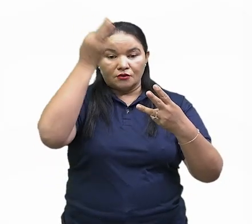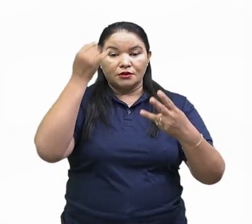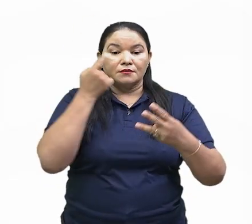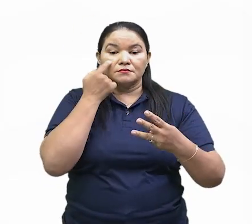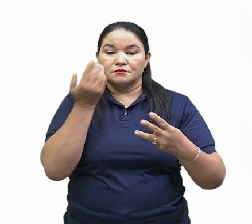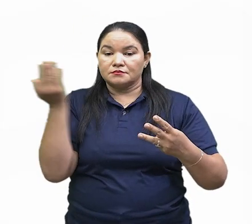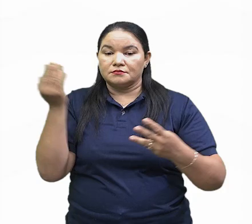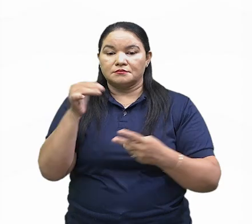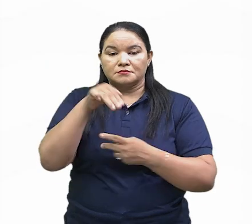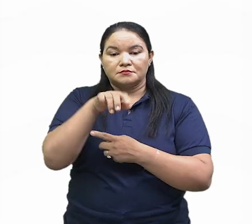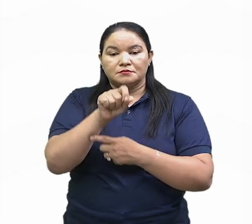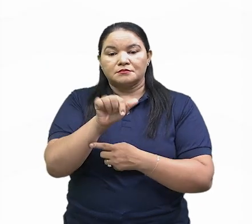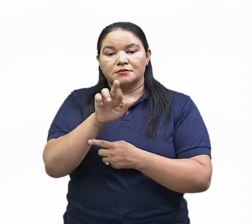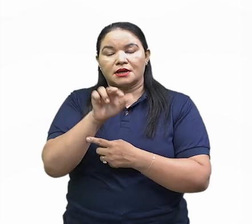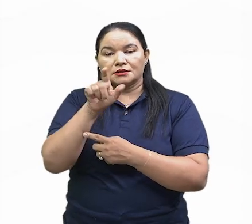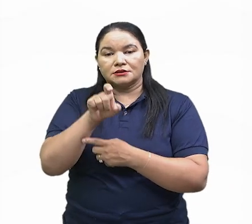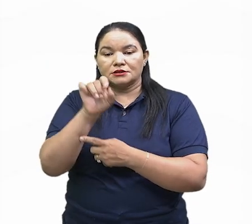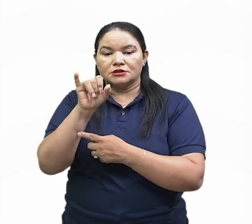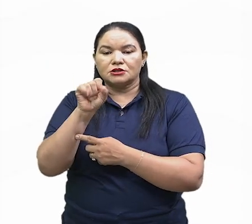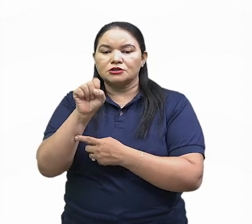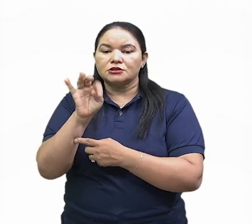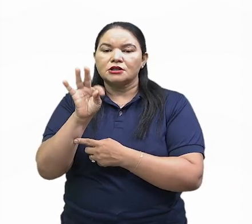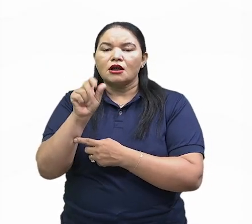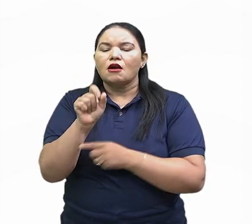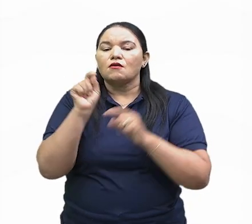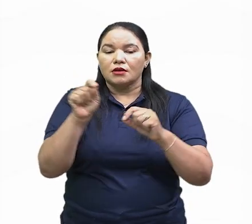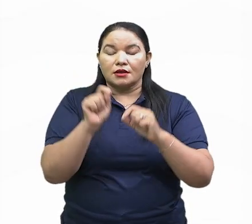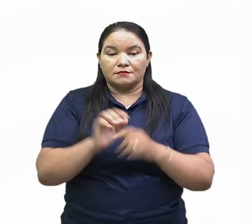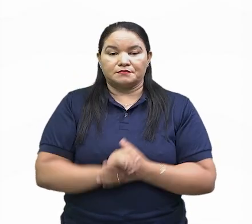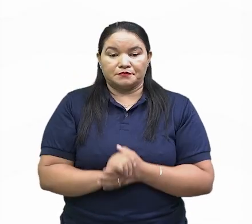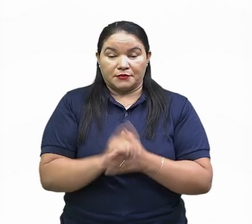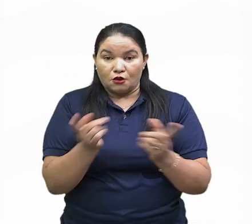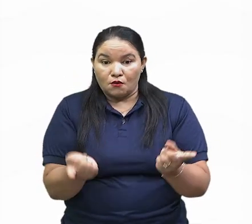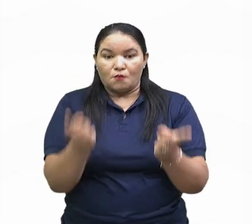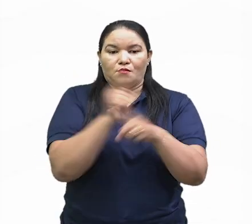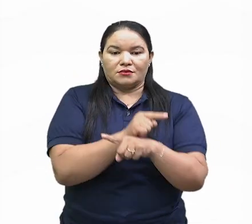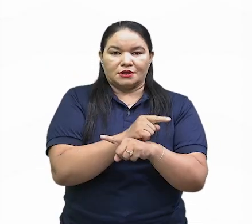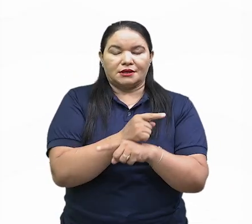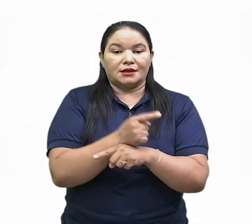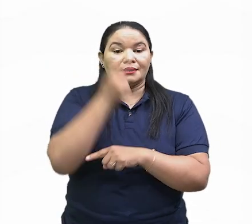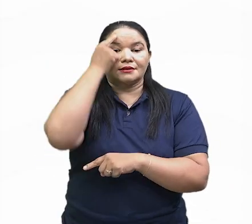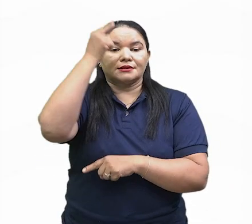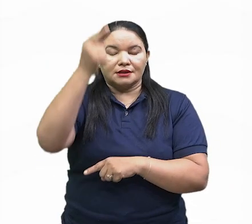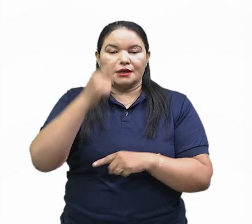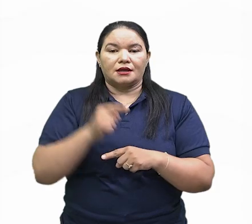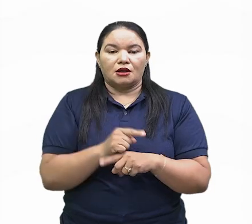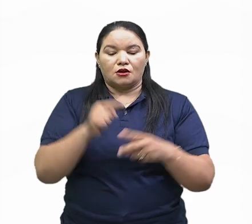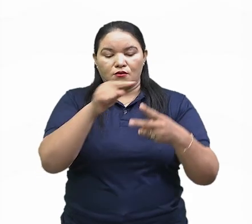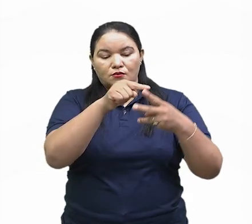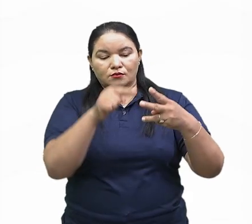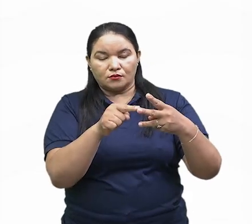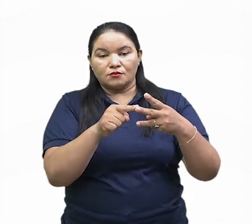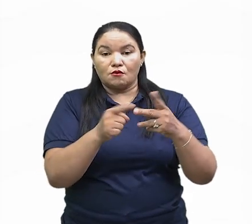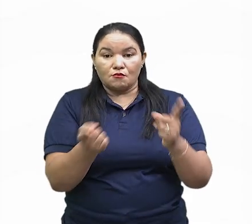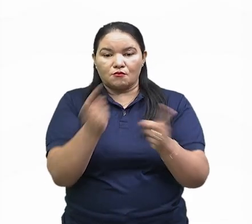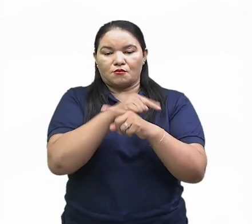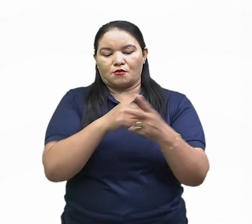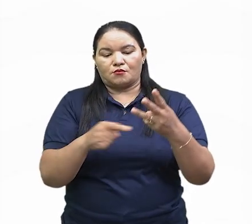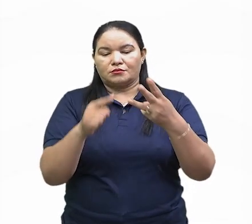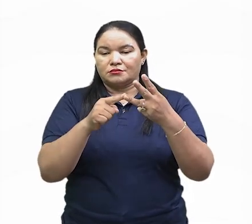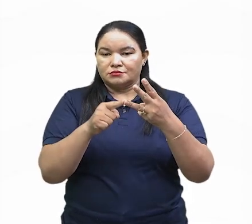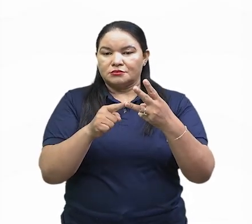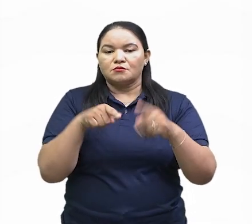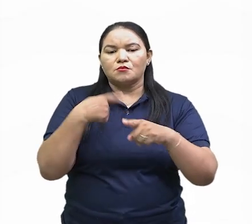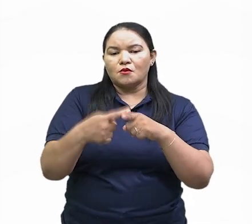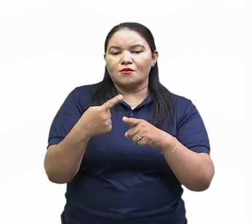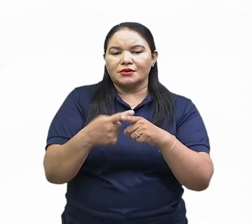reformista ou marxista, que vai ser contrária às ideias malthusianas, tá? Onde